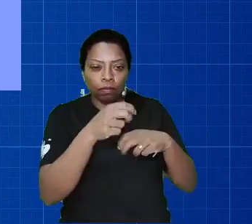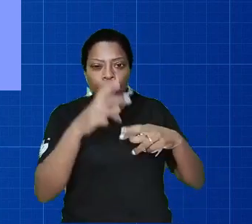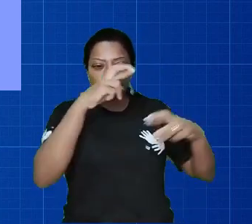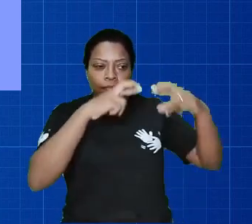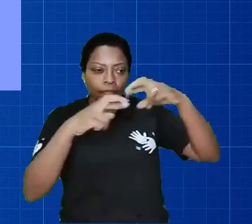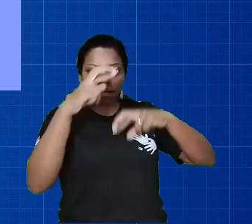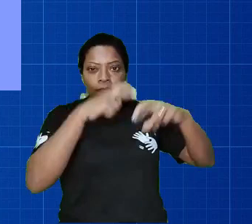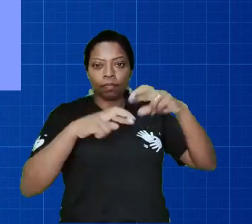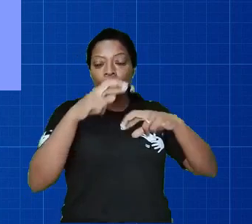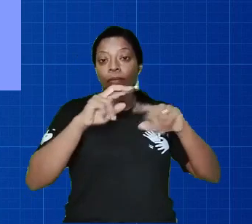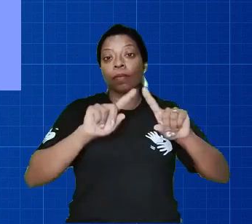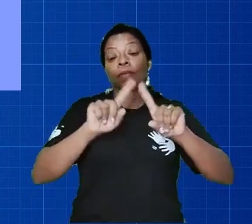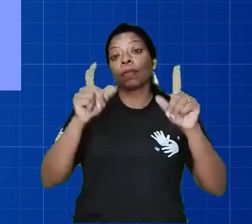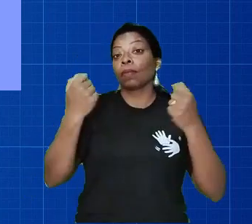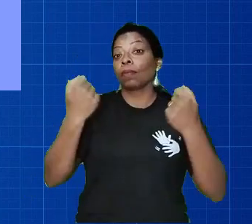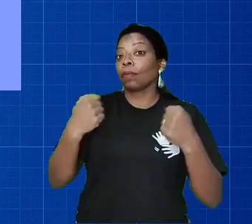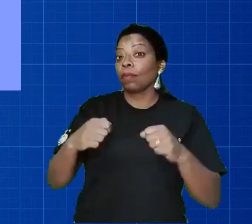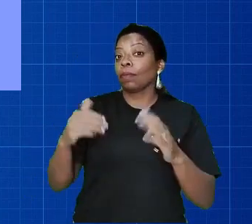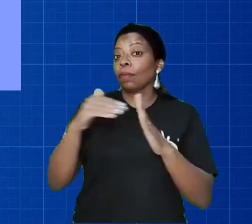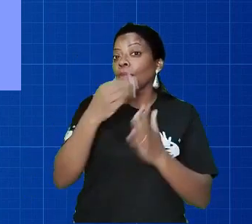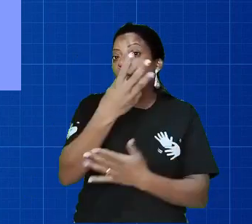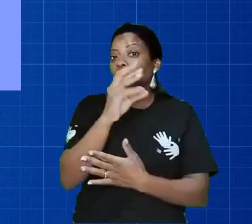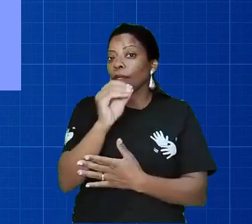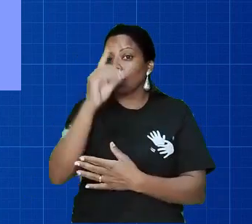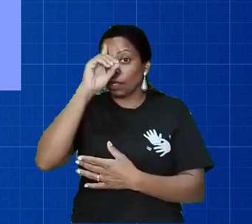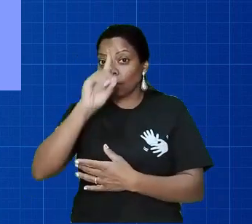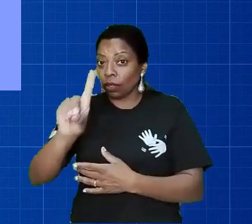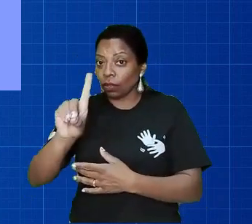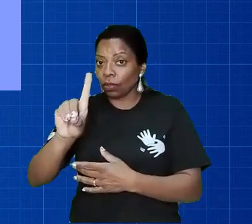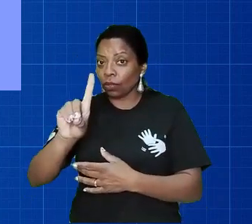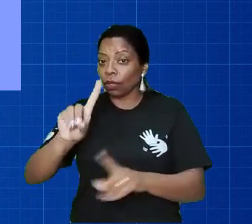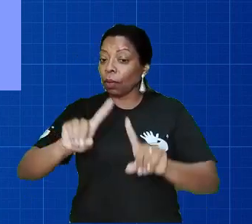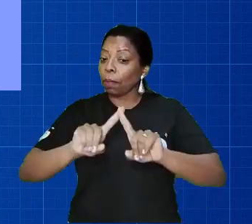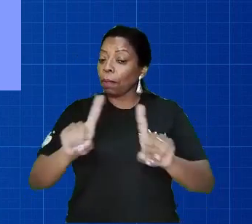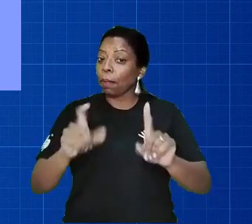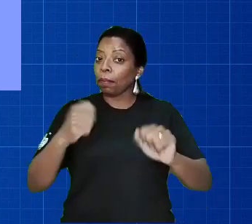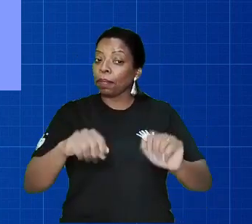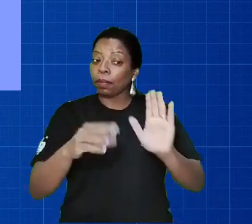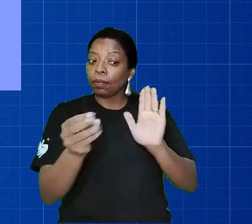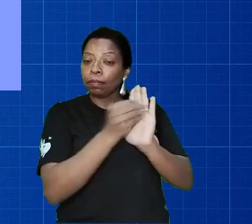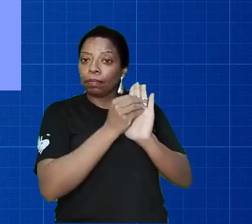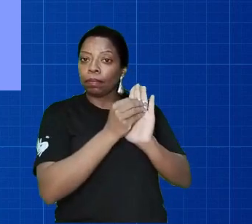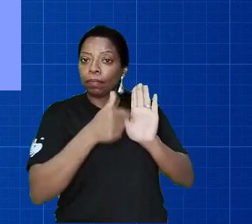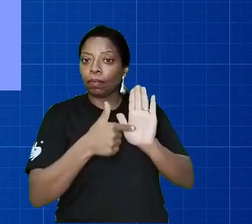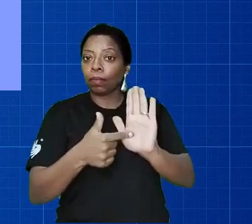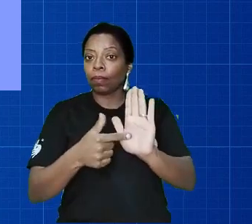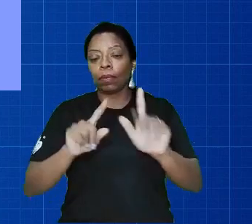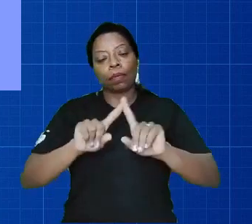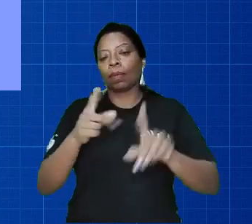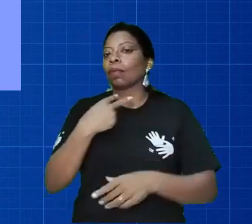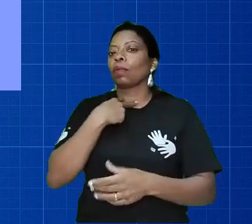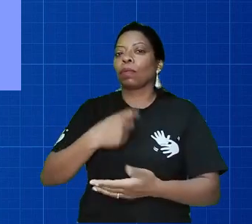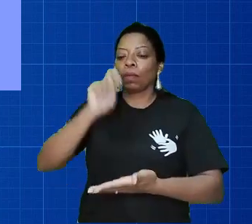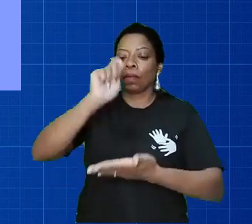essas faltas sejam justificadas. A única coisa que o assessor técnico não poderá fazer é assinar